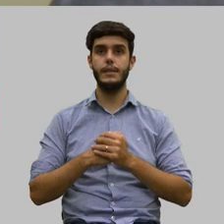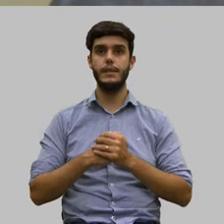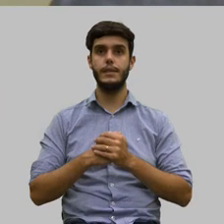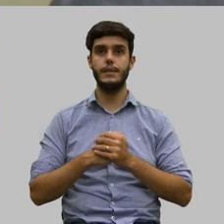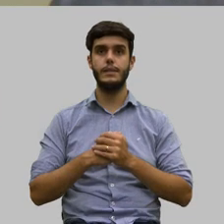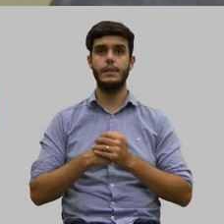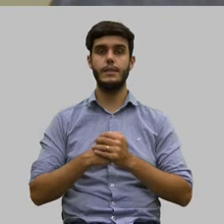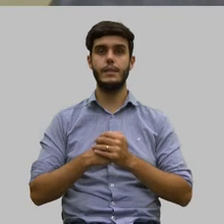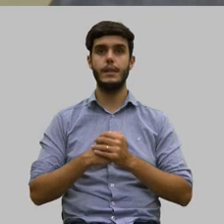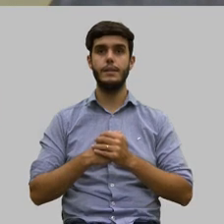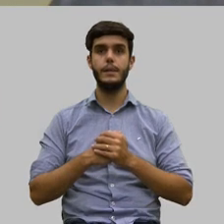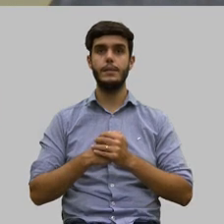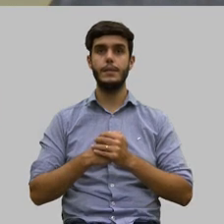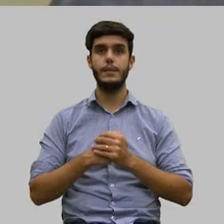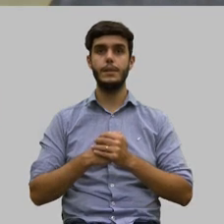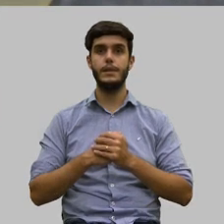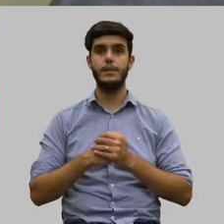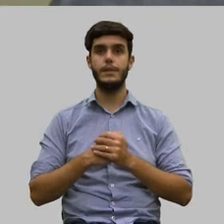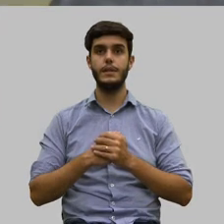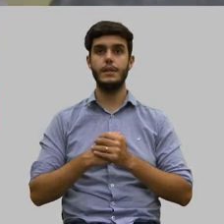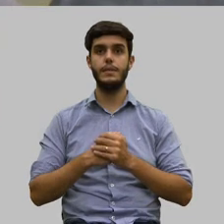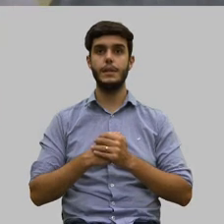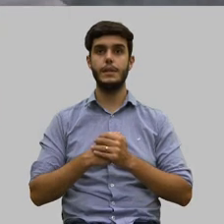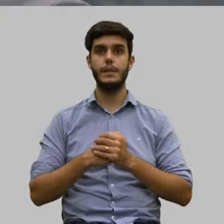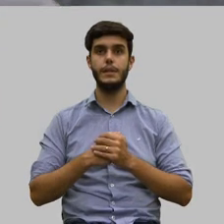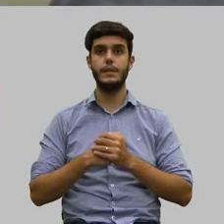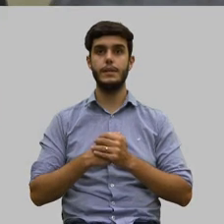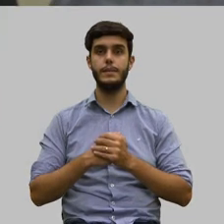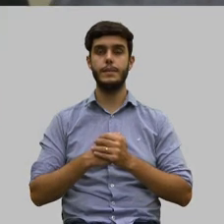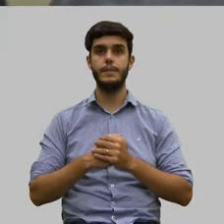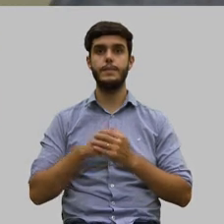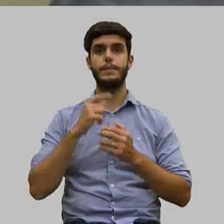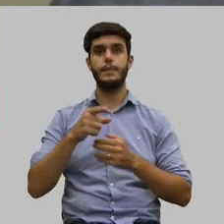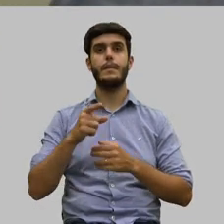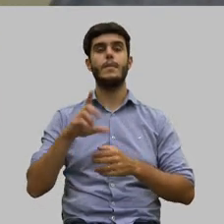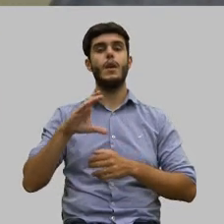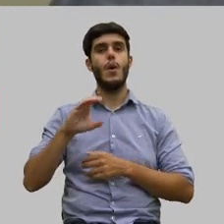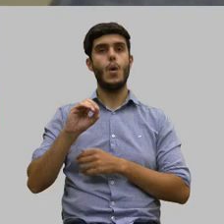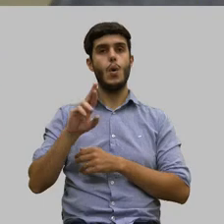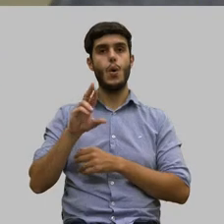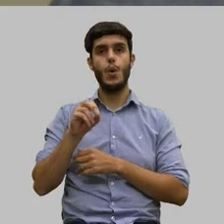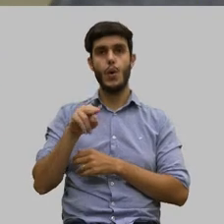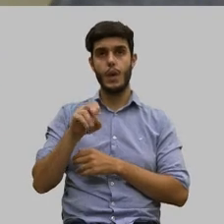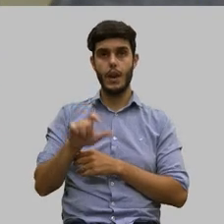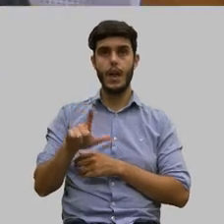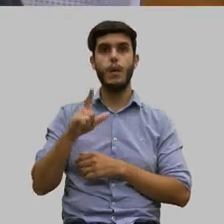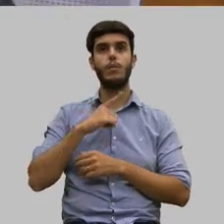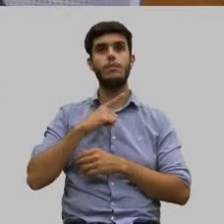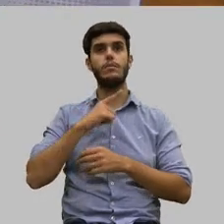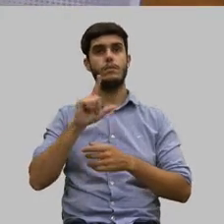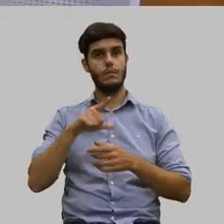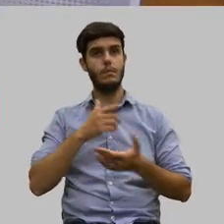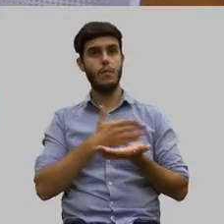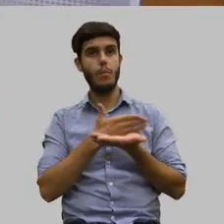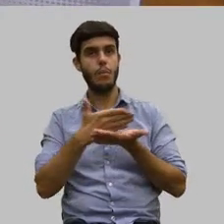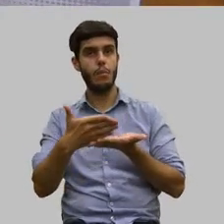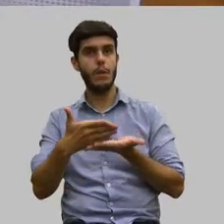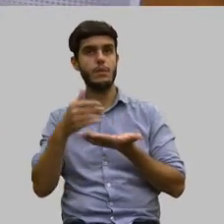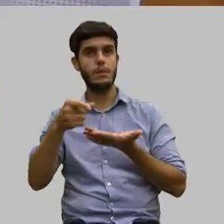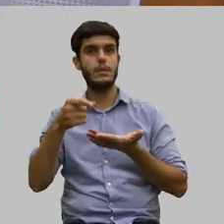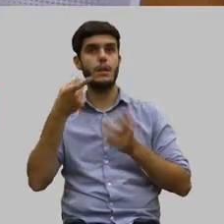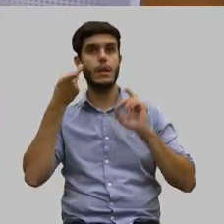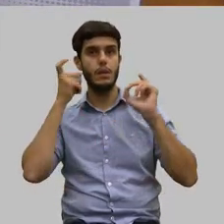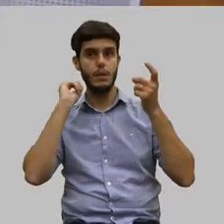presidência indaga o Coronel BM herlon Dias do Nascimento se está em condições de iniciar